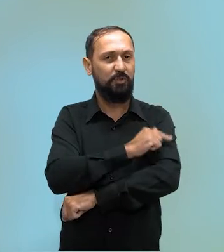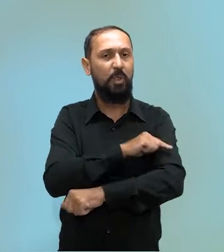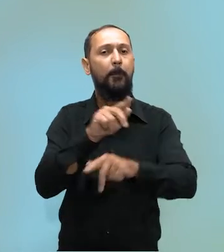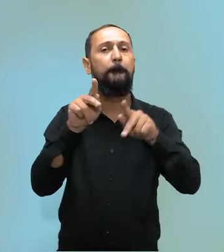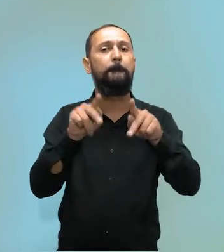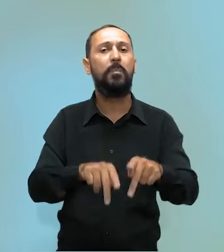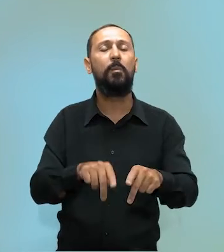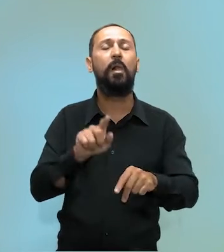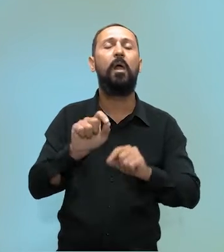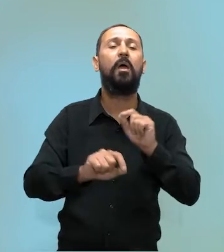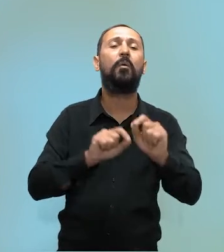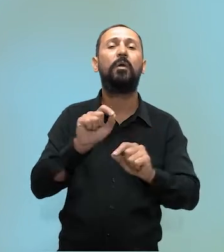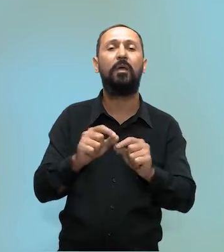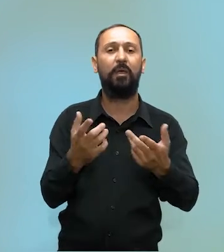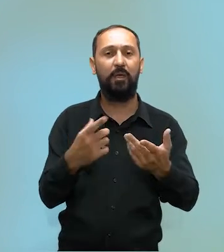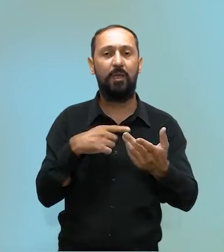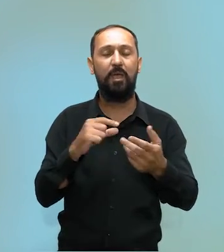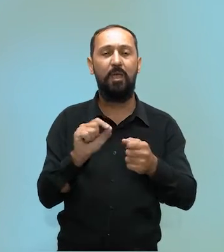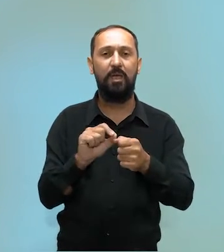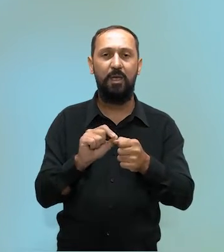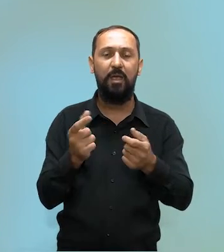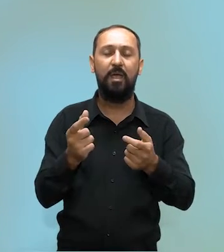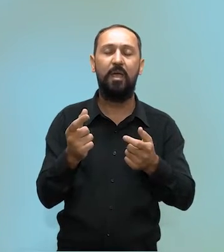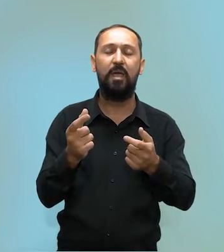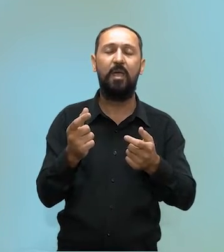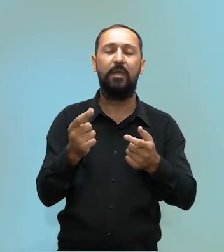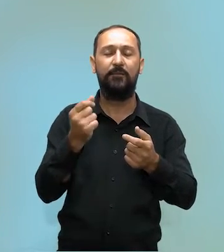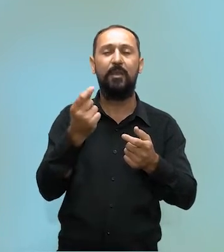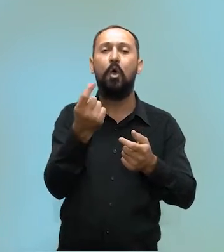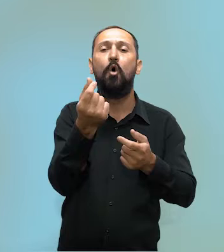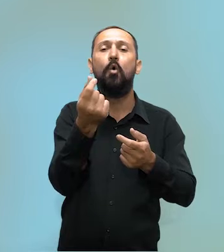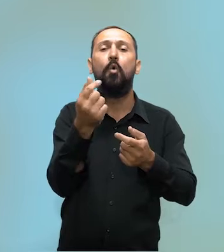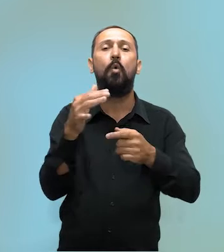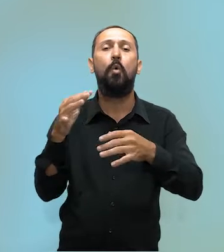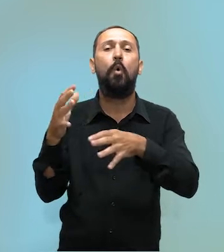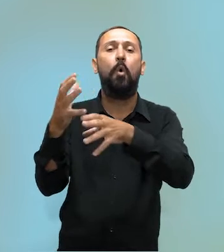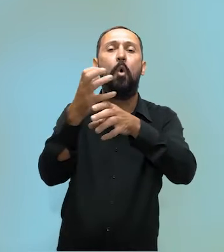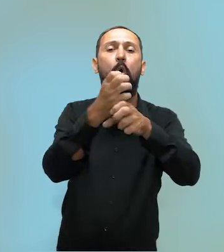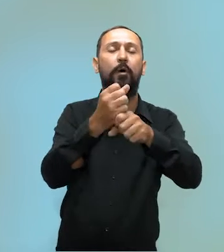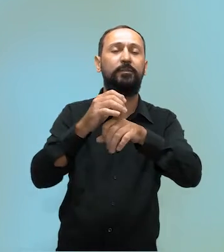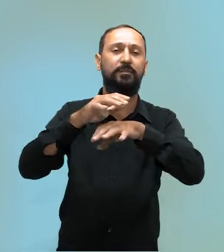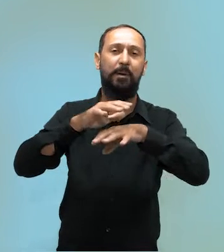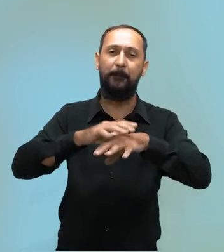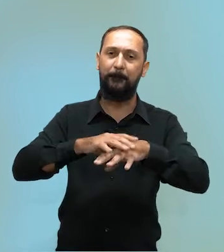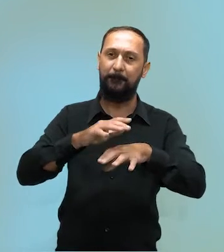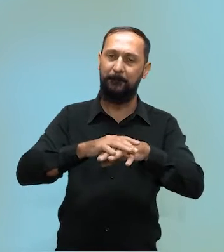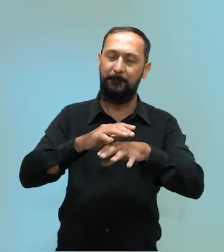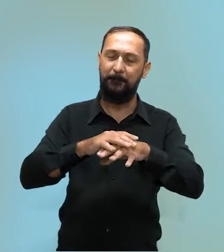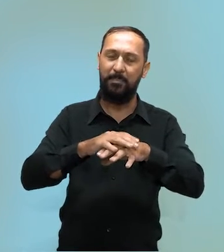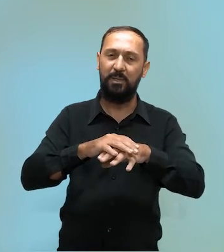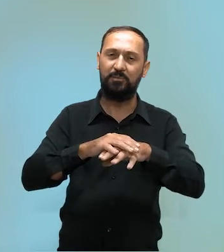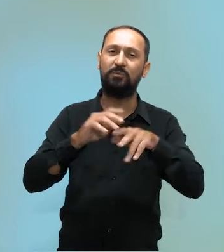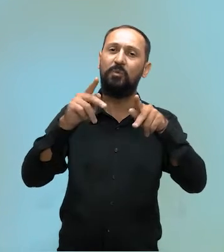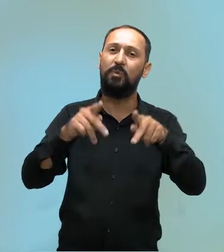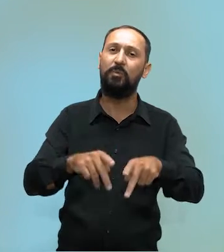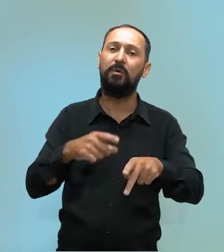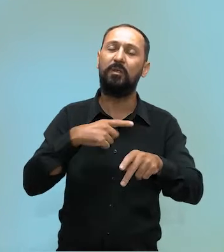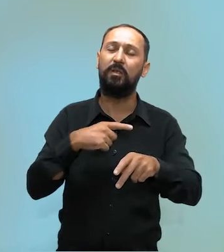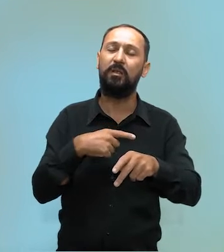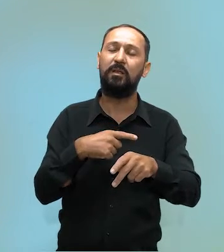pública eficiente que a gente sempre almeja é a execução do orçamento público, que é